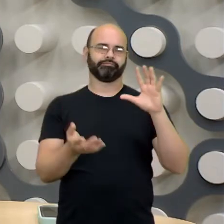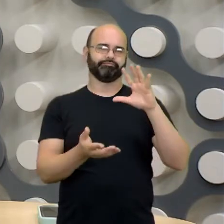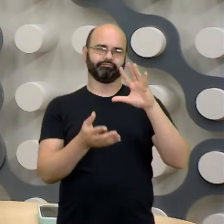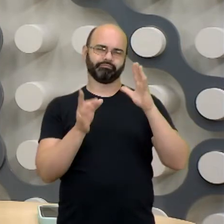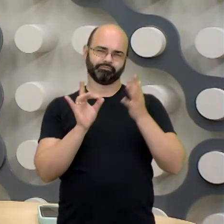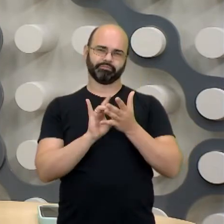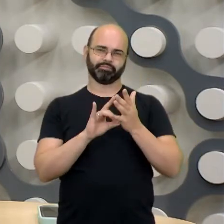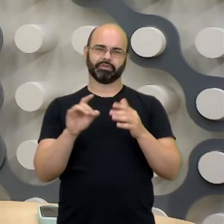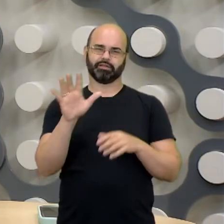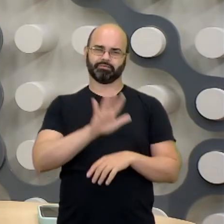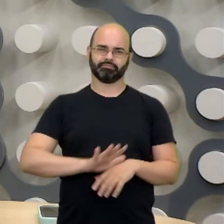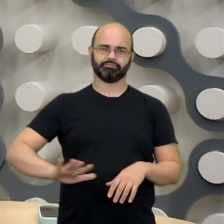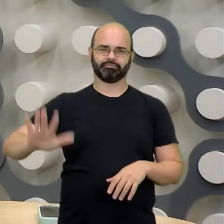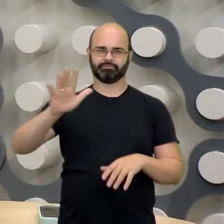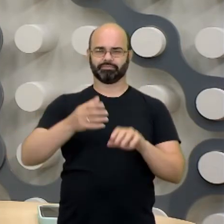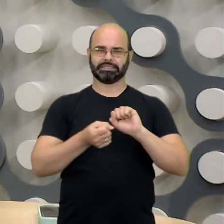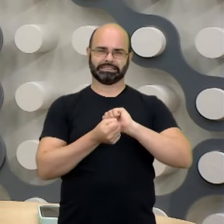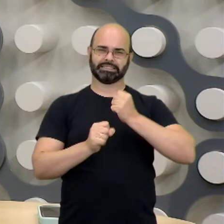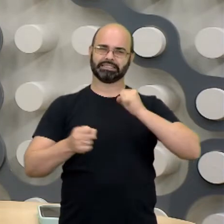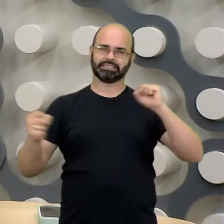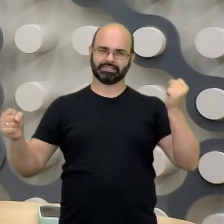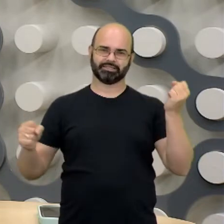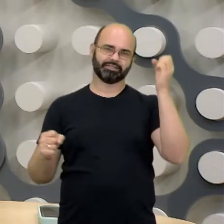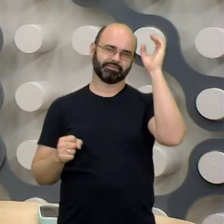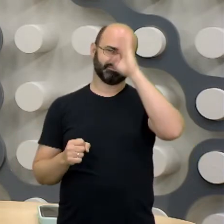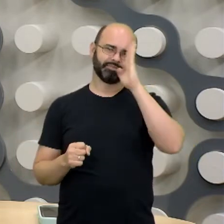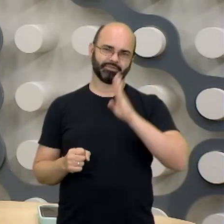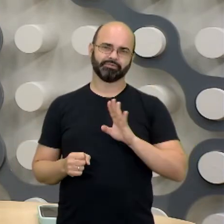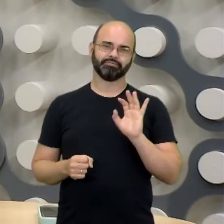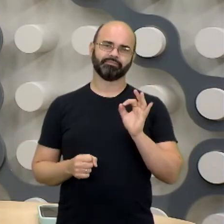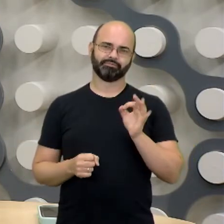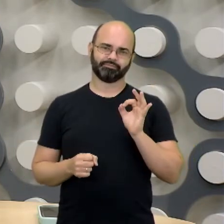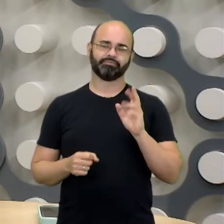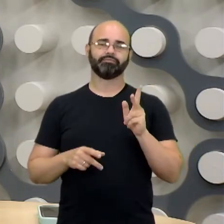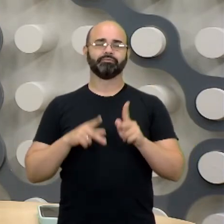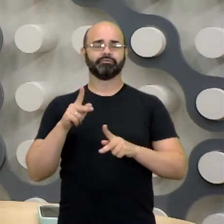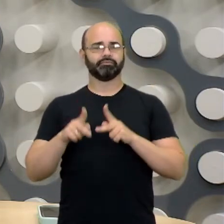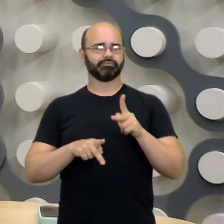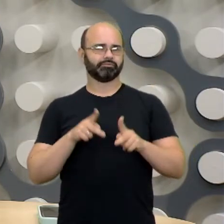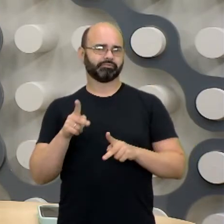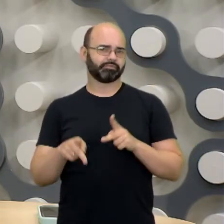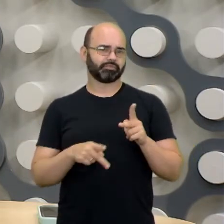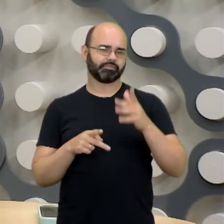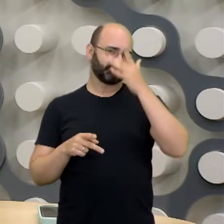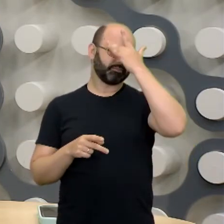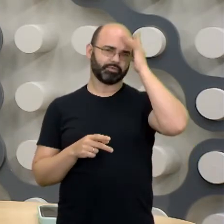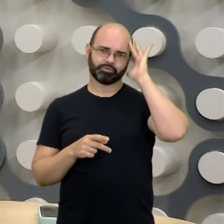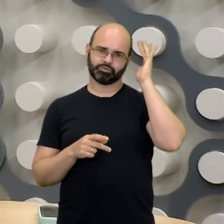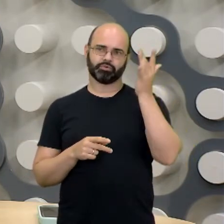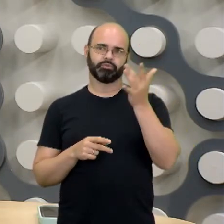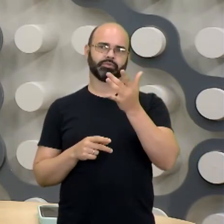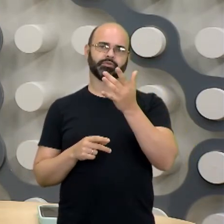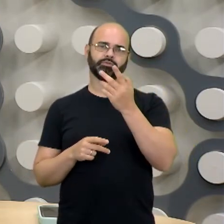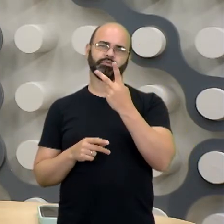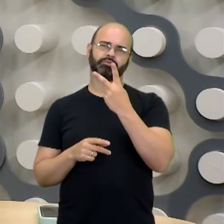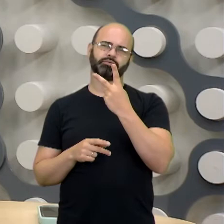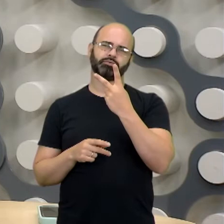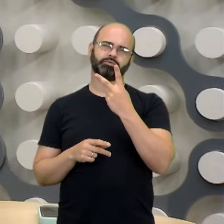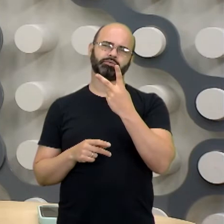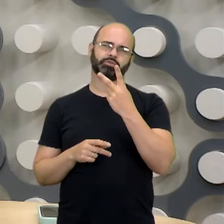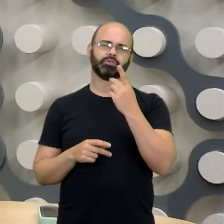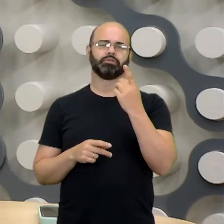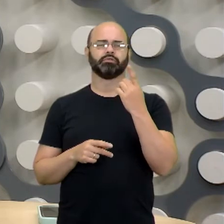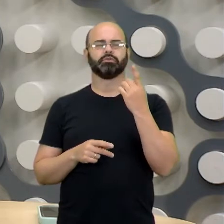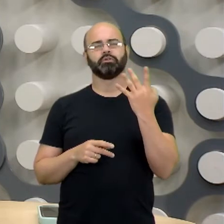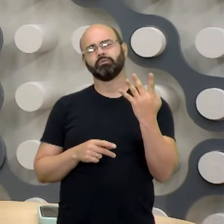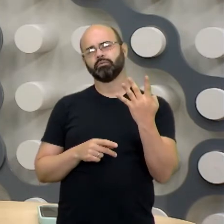bem imenso, né? Então ele tem essa relação aí de ter uma população em torno aí, né, de 214 aí,